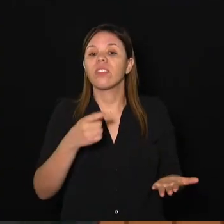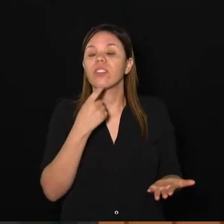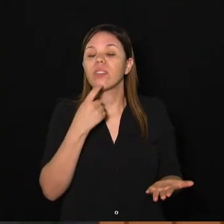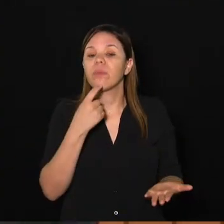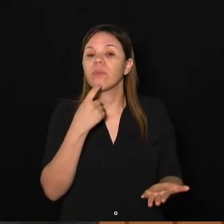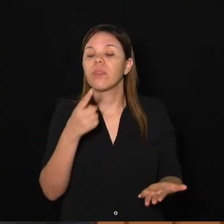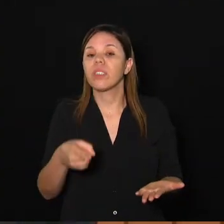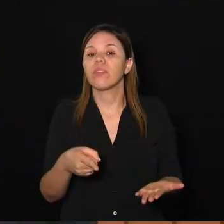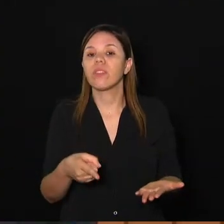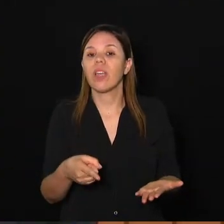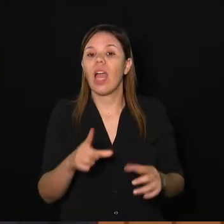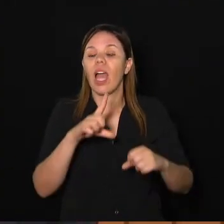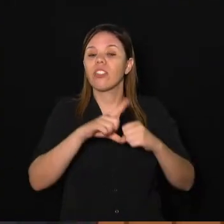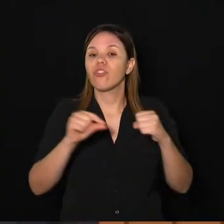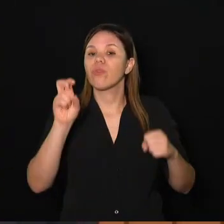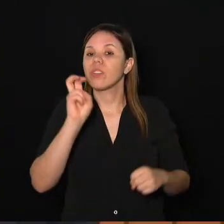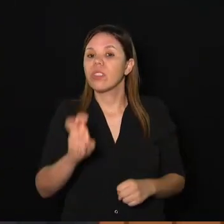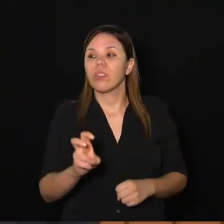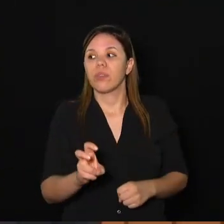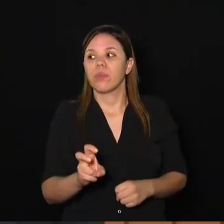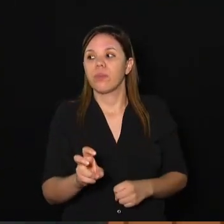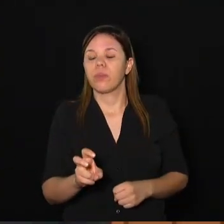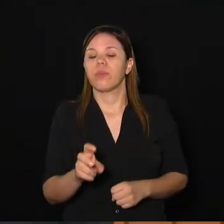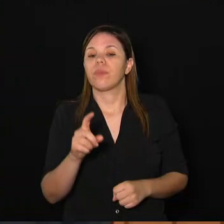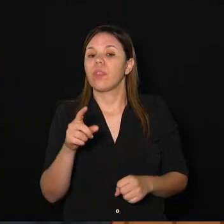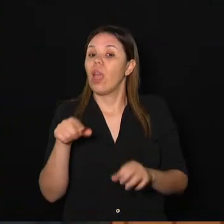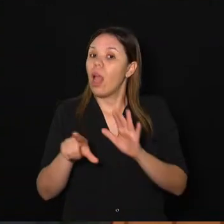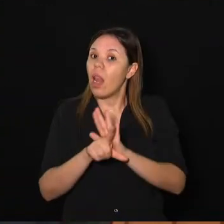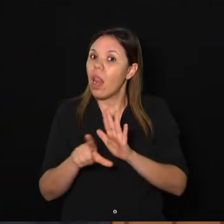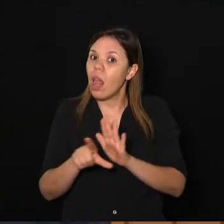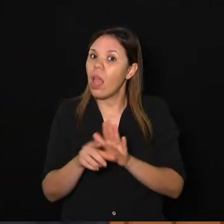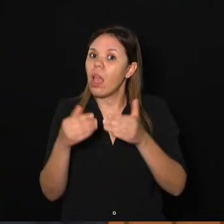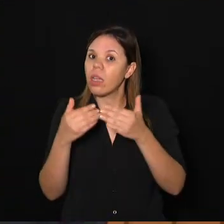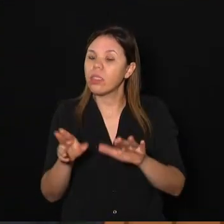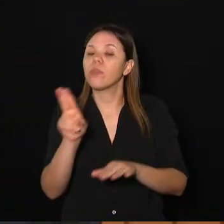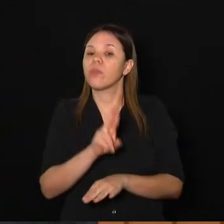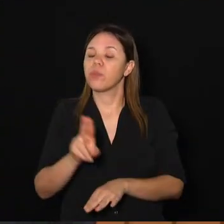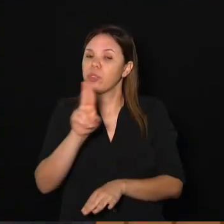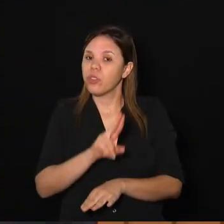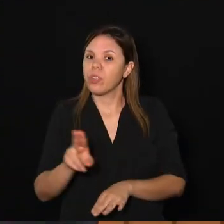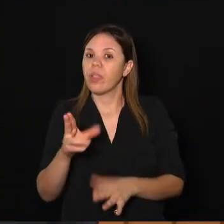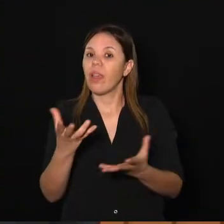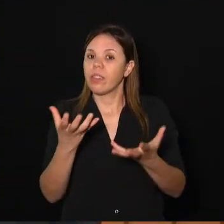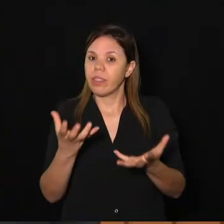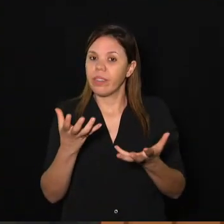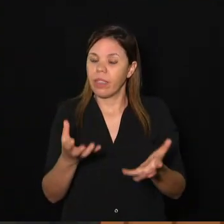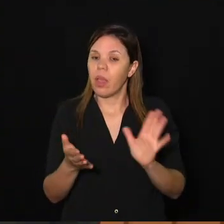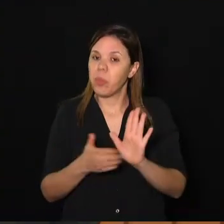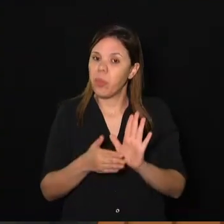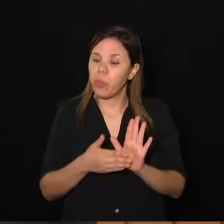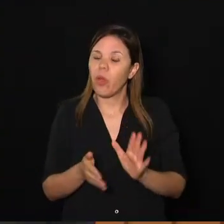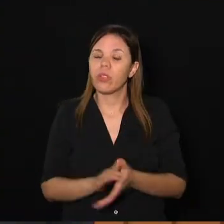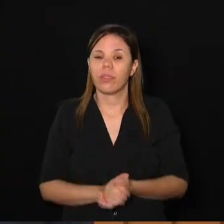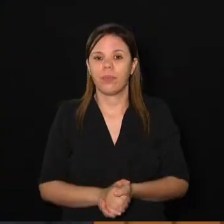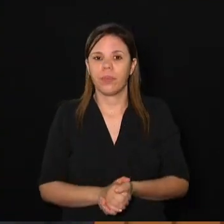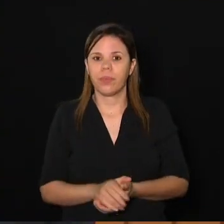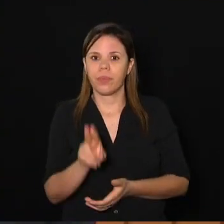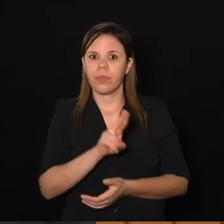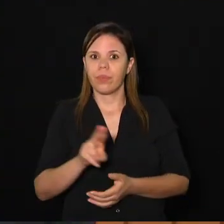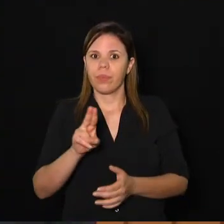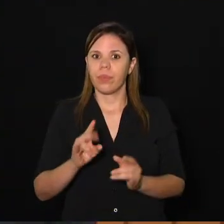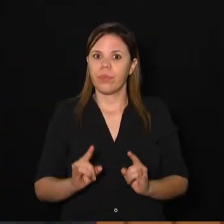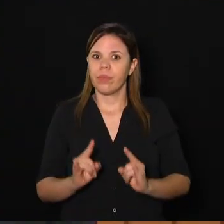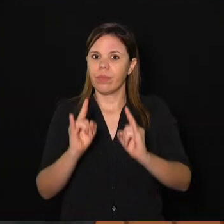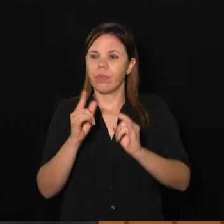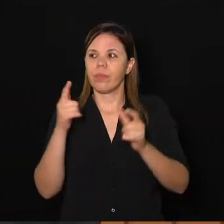que essa lei determina que a concessão de alvará para fins de uso que é o que se pretende apenas para usar aquele edifício